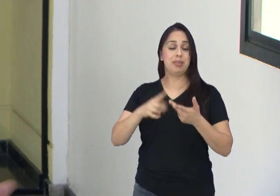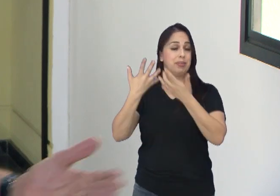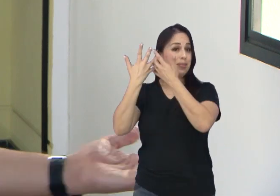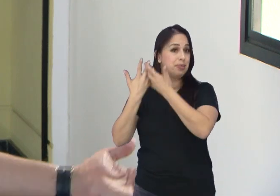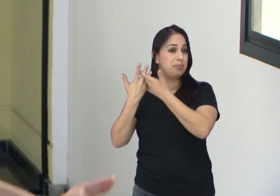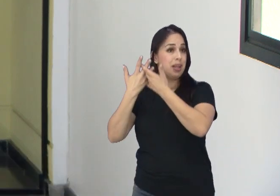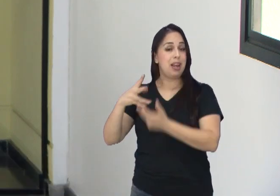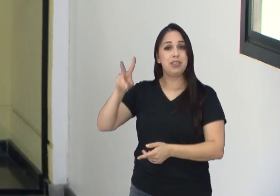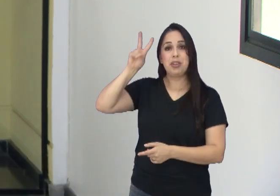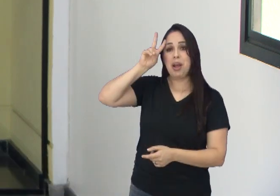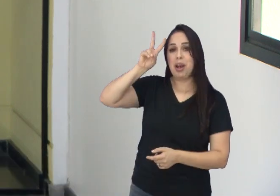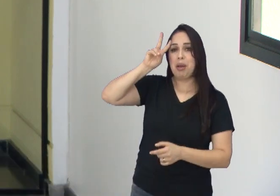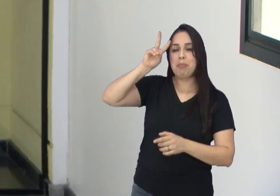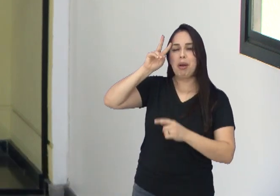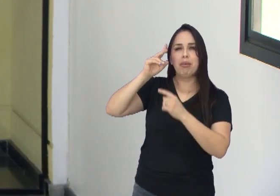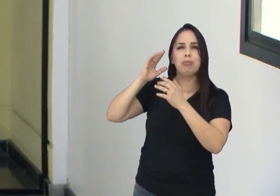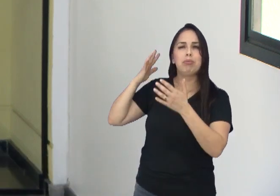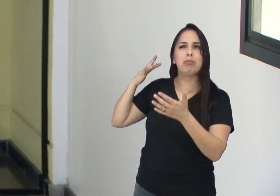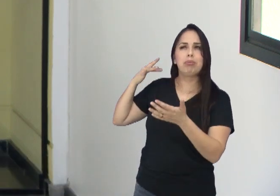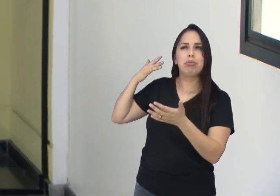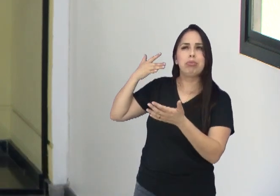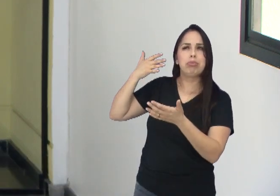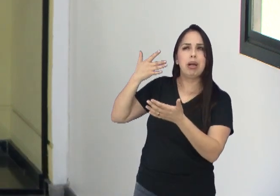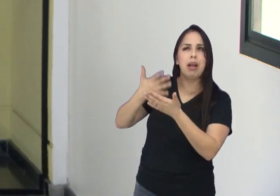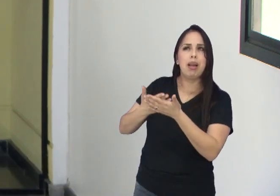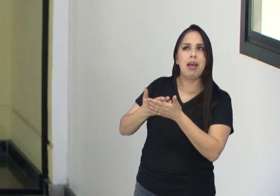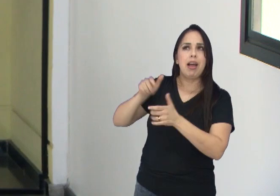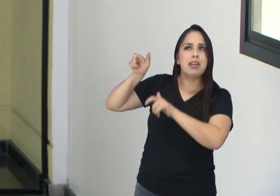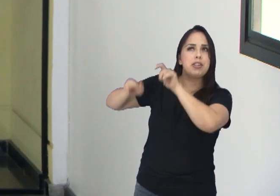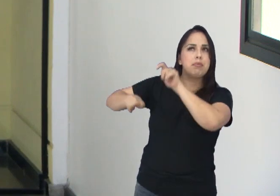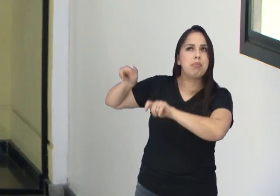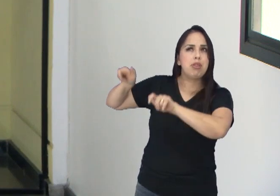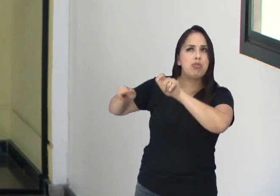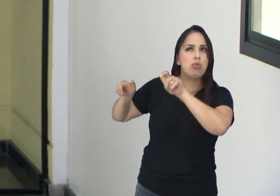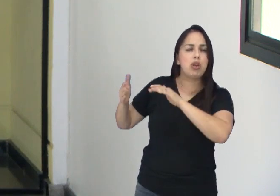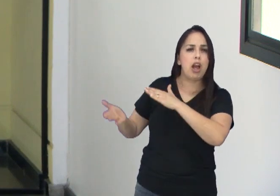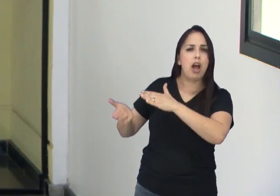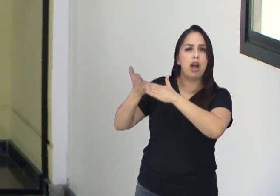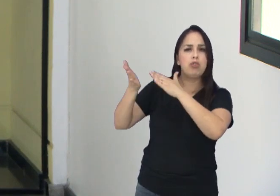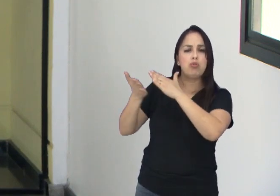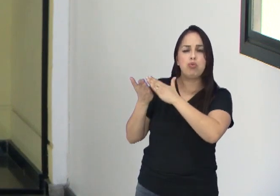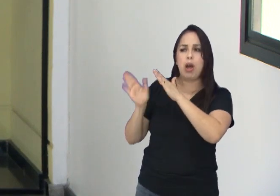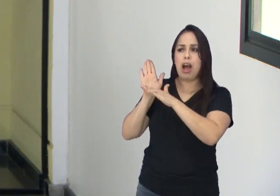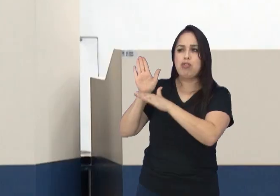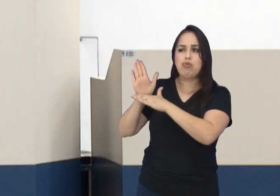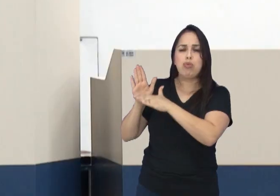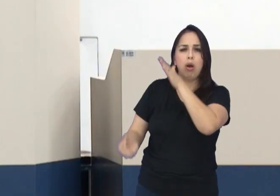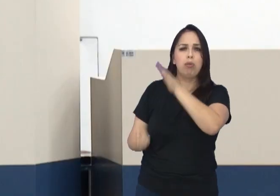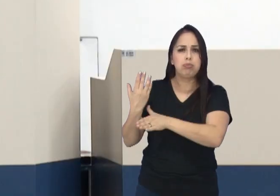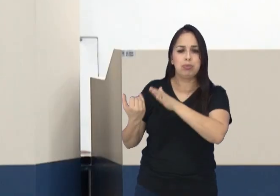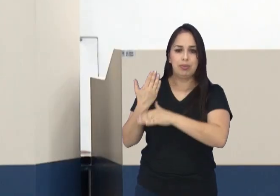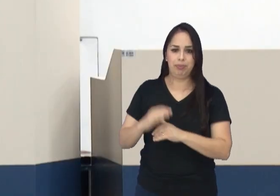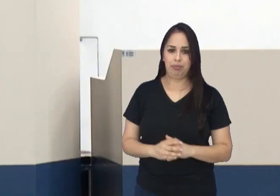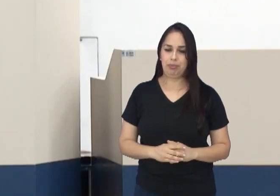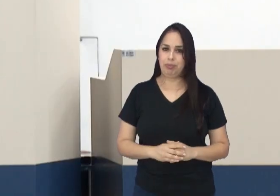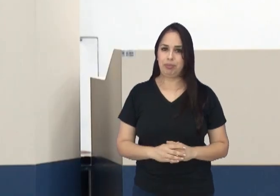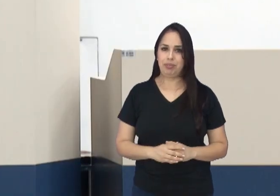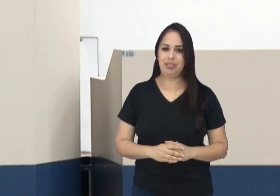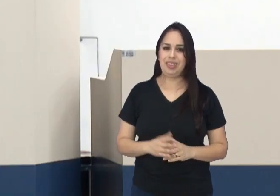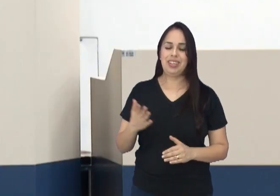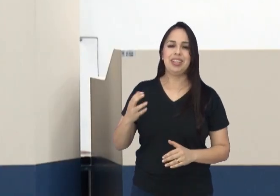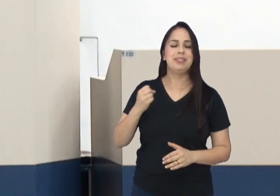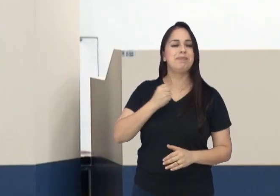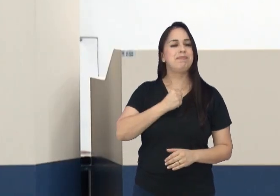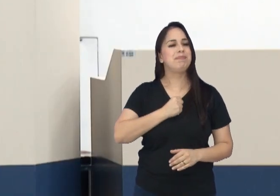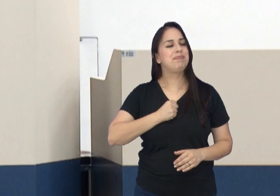reflexão, de lembrar de todas aquelas pessoas que ajudaram também a construir o bairro, isso é muito importante. E conta todo